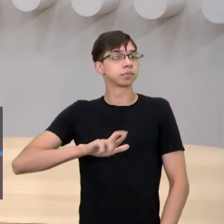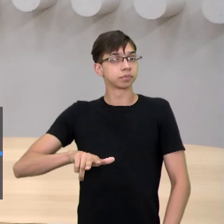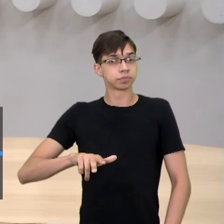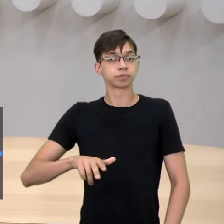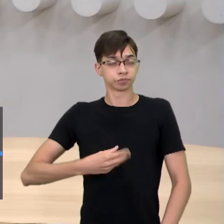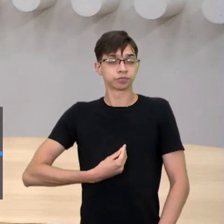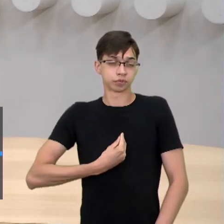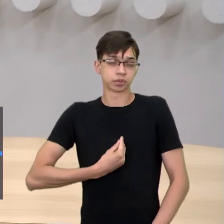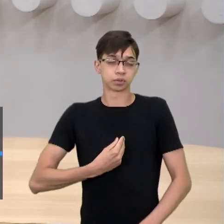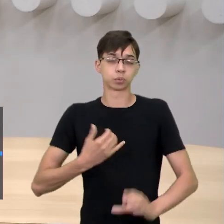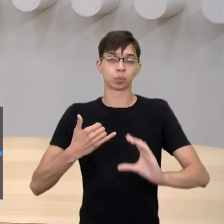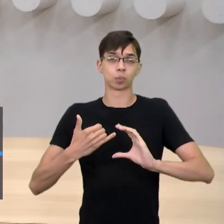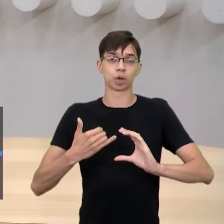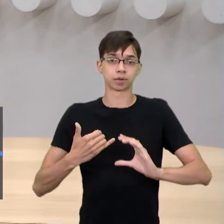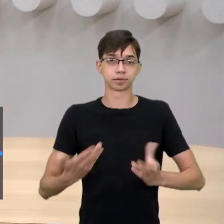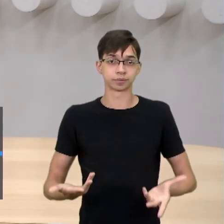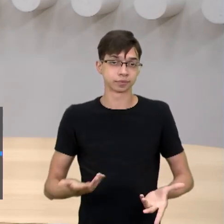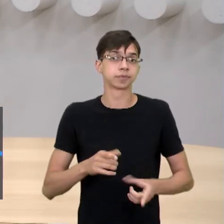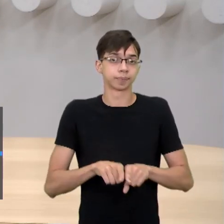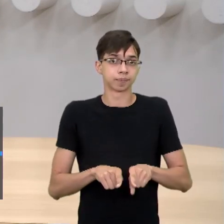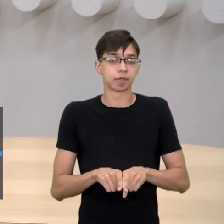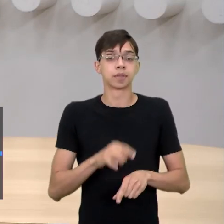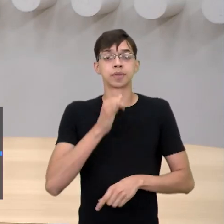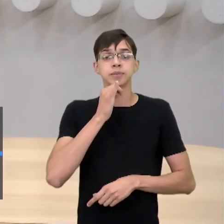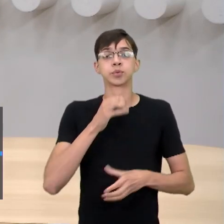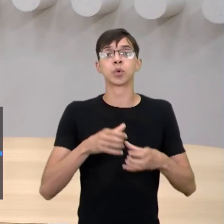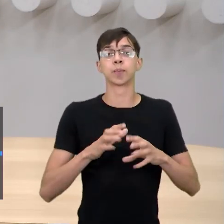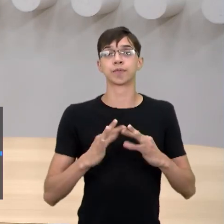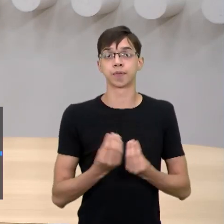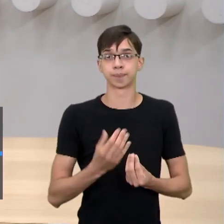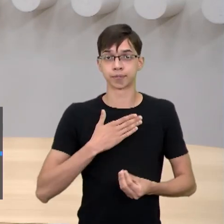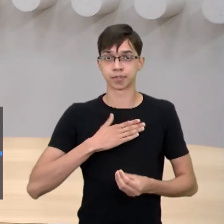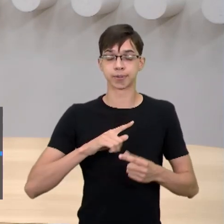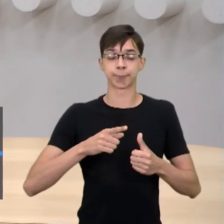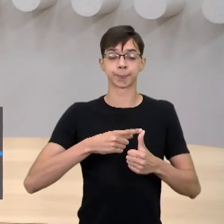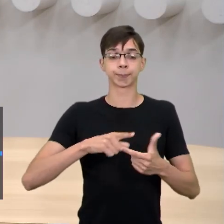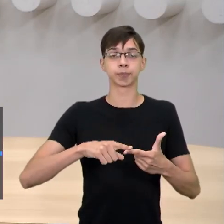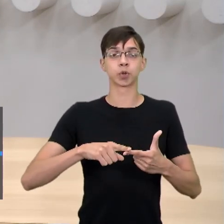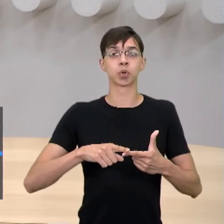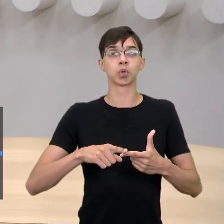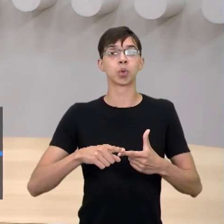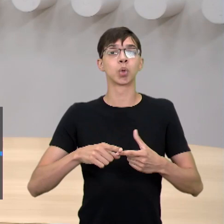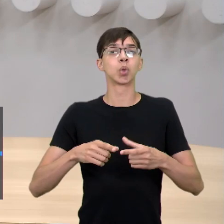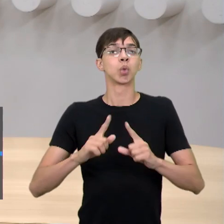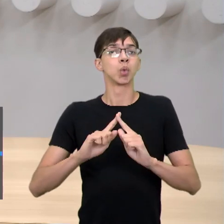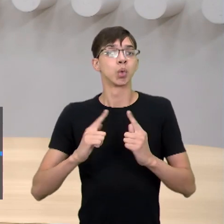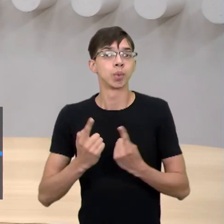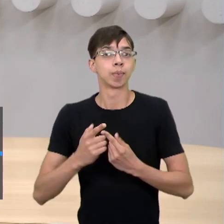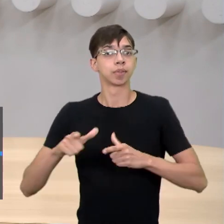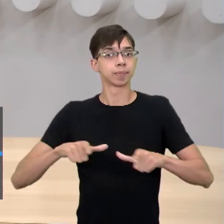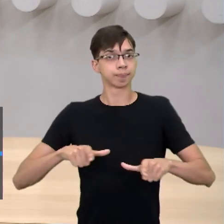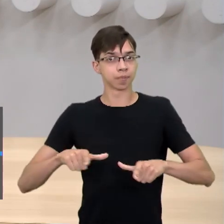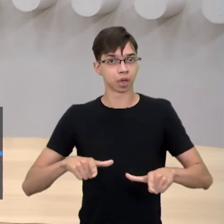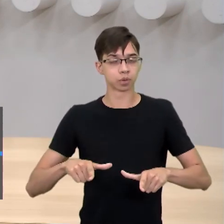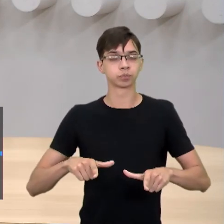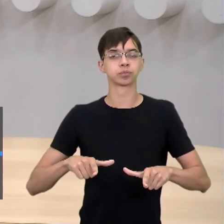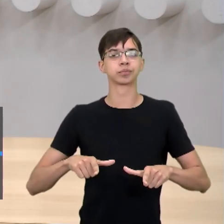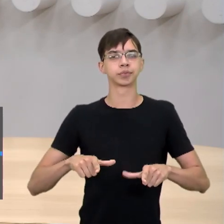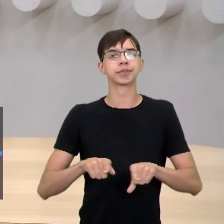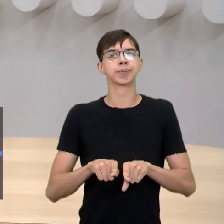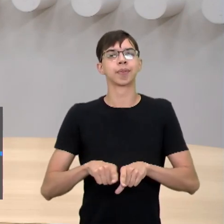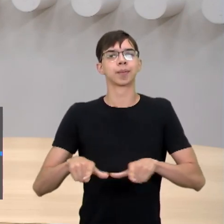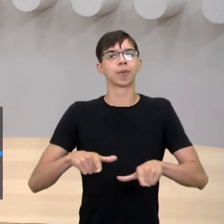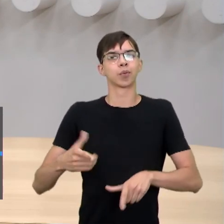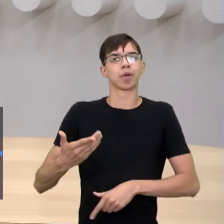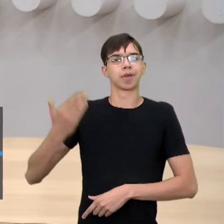social da minha família, eu tenho o grupo das pessoas do meu trabalho e dos meus trabalhos anteriores. Então, eu tenho um grupo